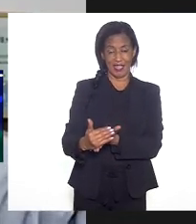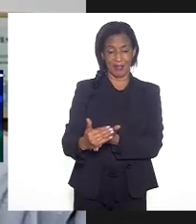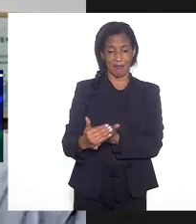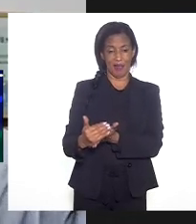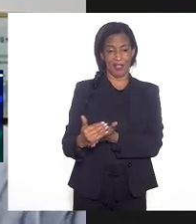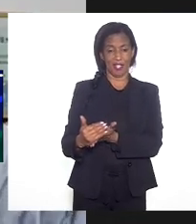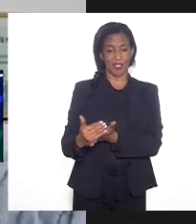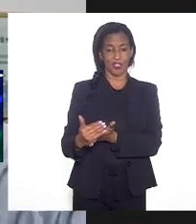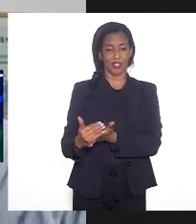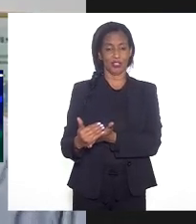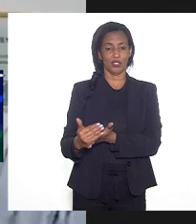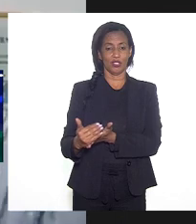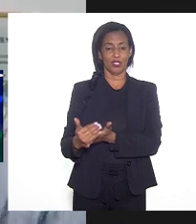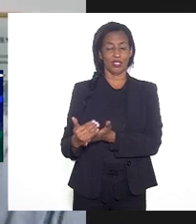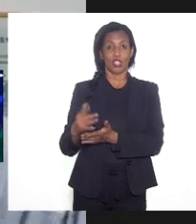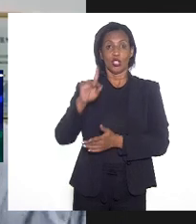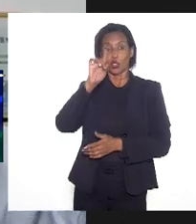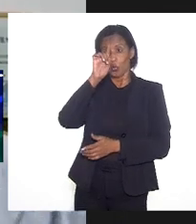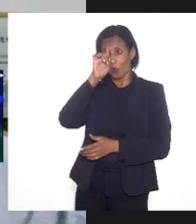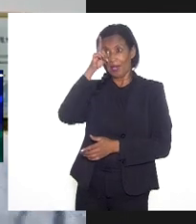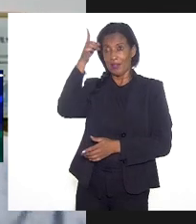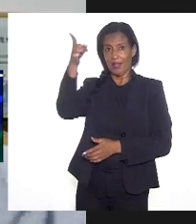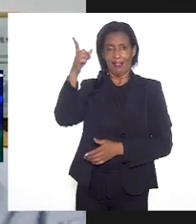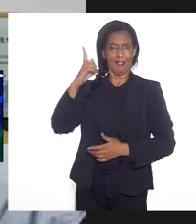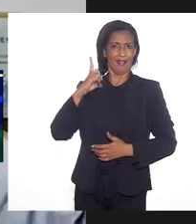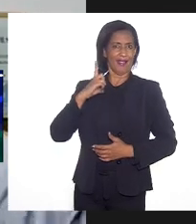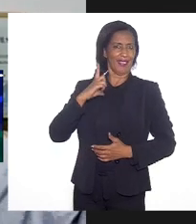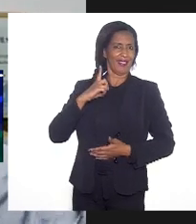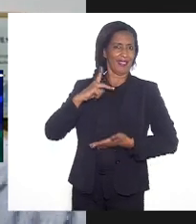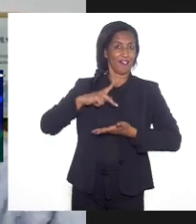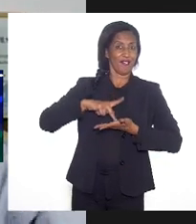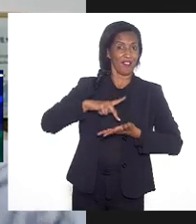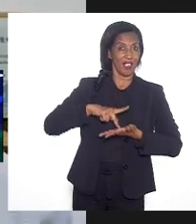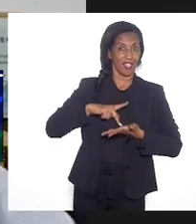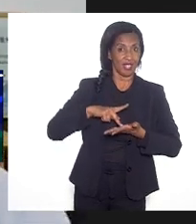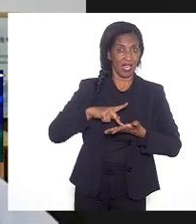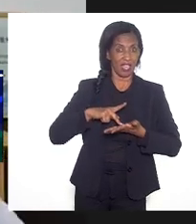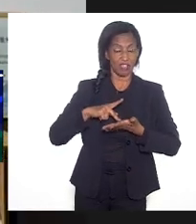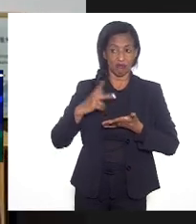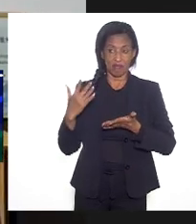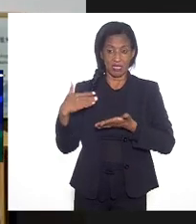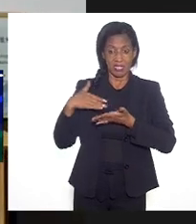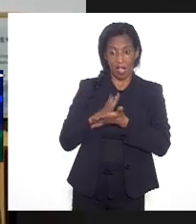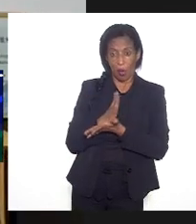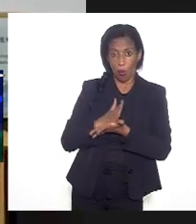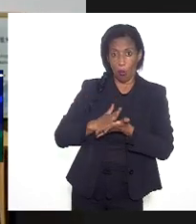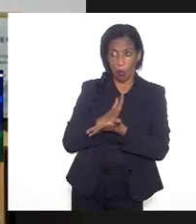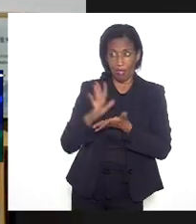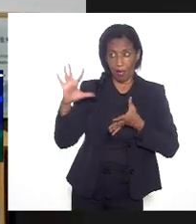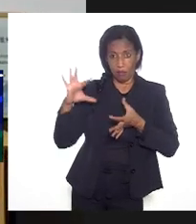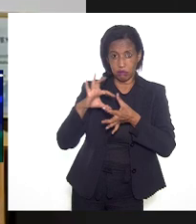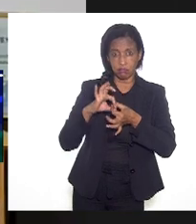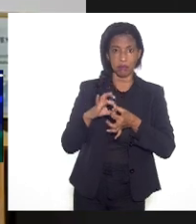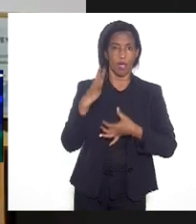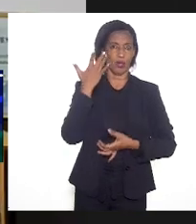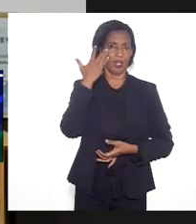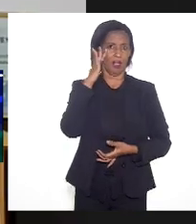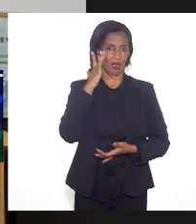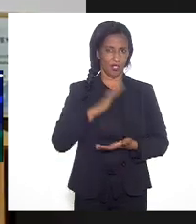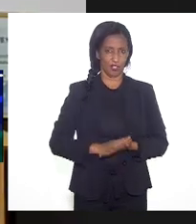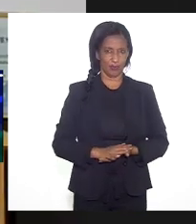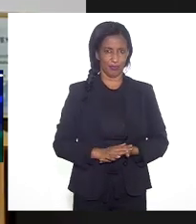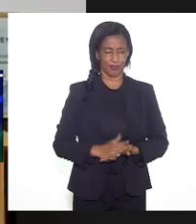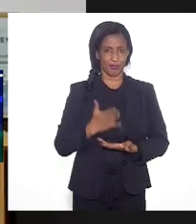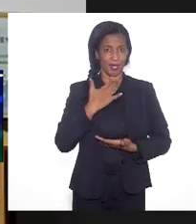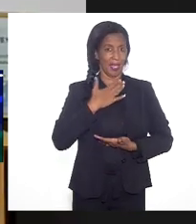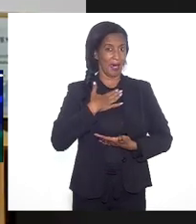dele. Ele parte de uma ideia que ele tem, e a realidade tem que se acomodar ao que ele acha. A minha